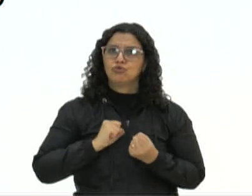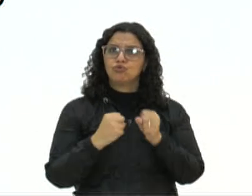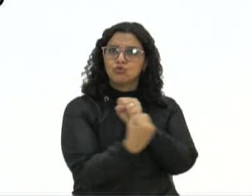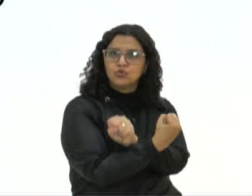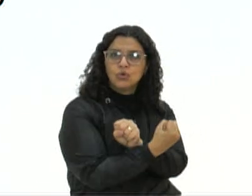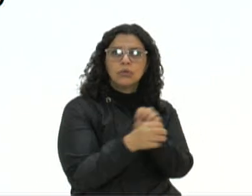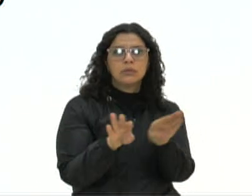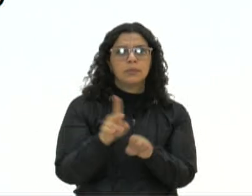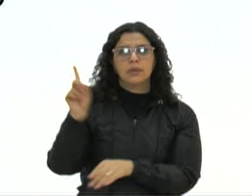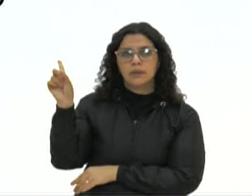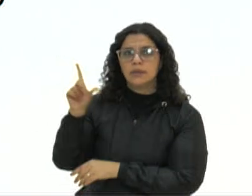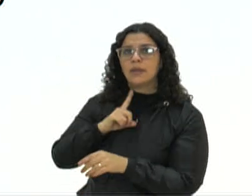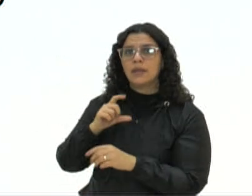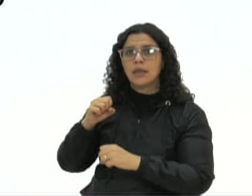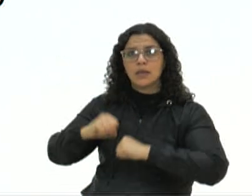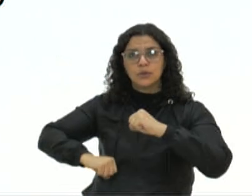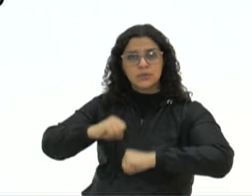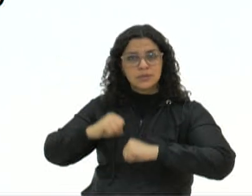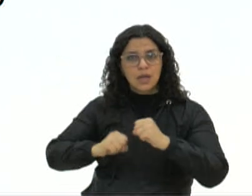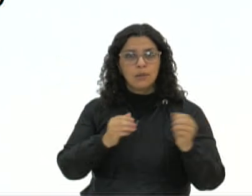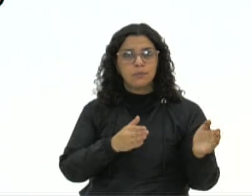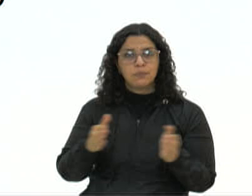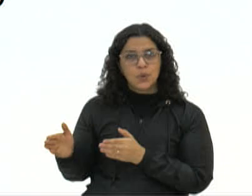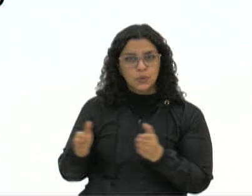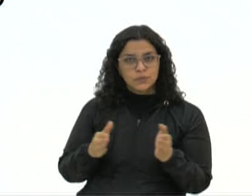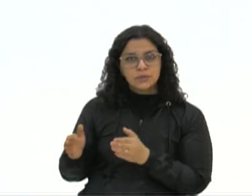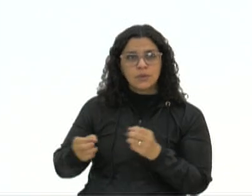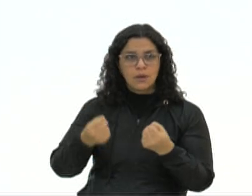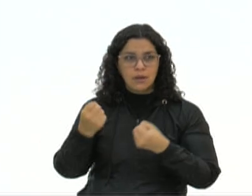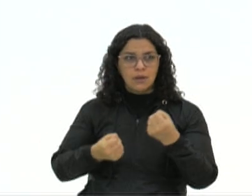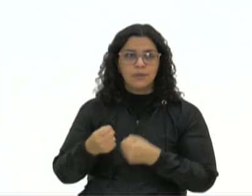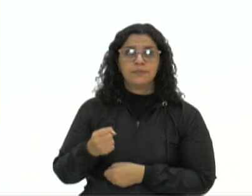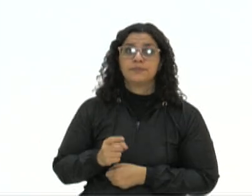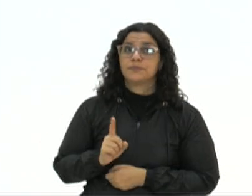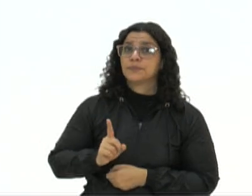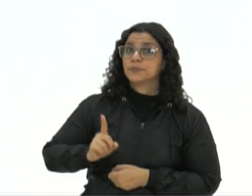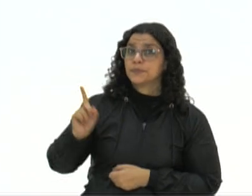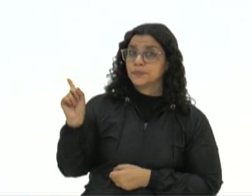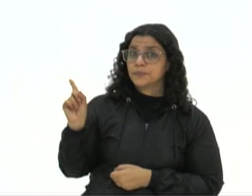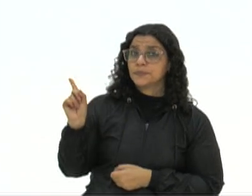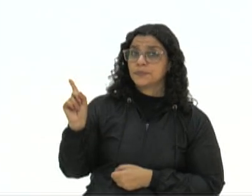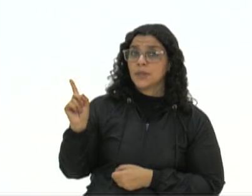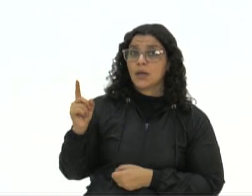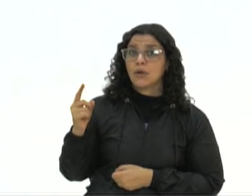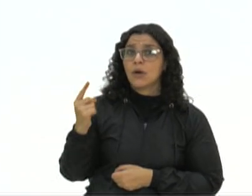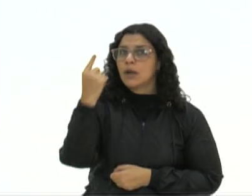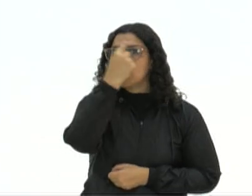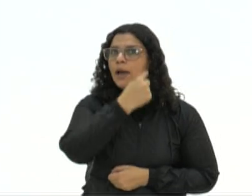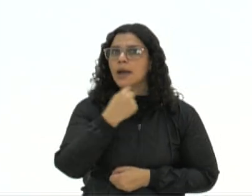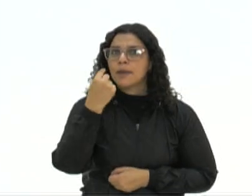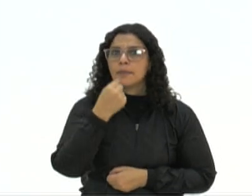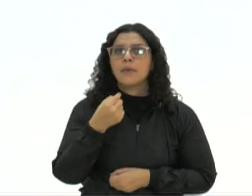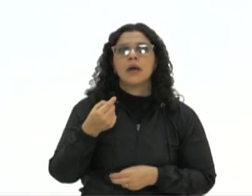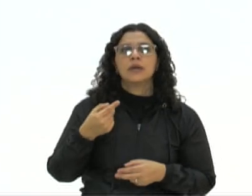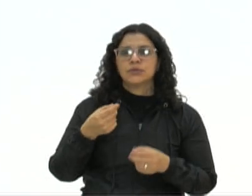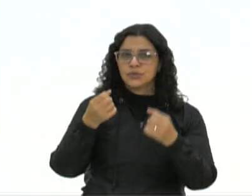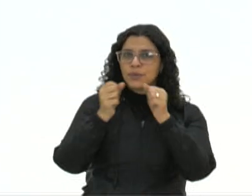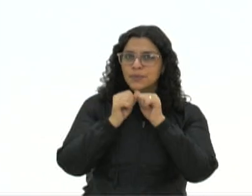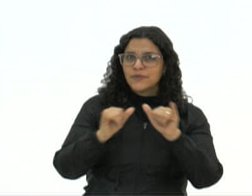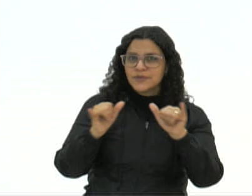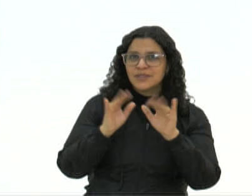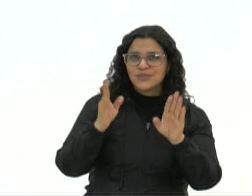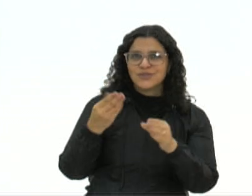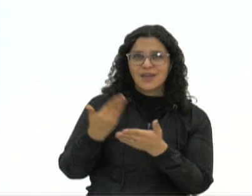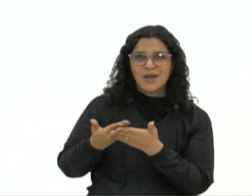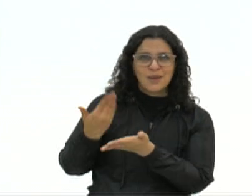e aqui temos uma técnica industrial, que é a linha de produção. A imagem que eu usei também na última aula sobre o exemplo